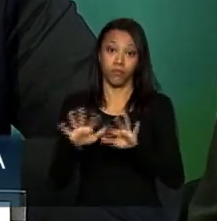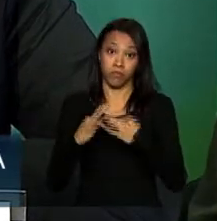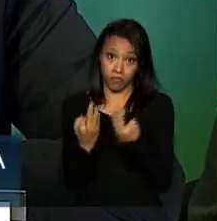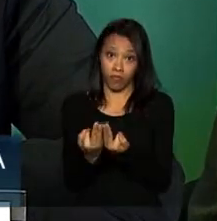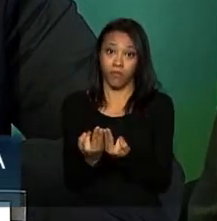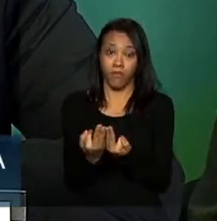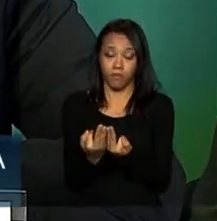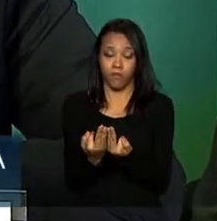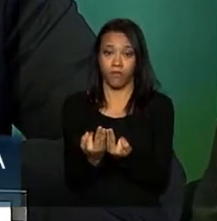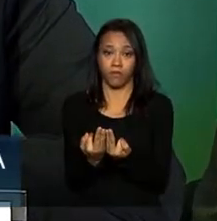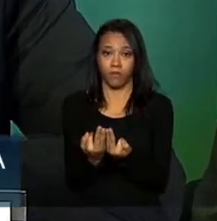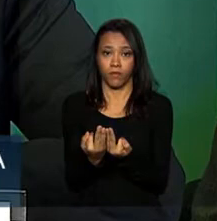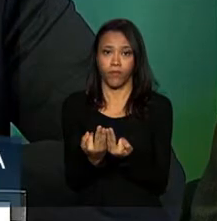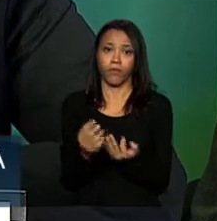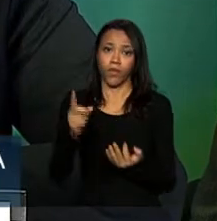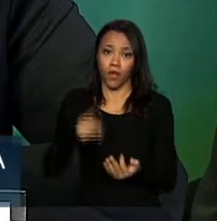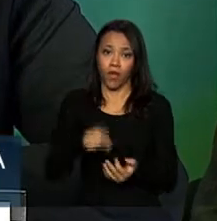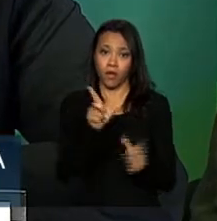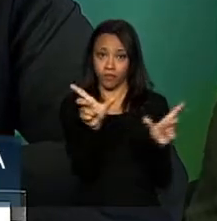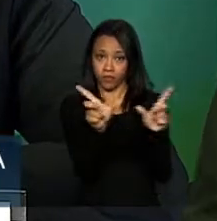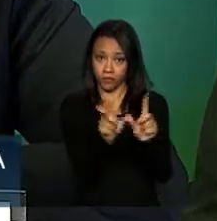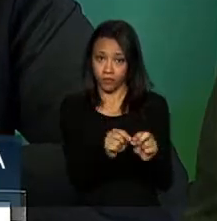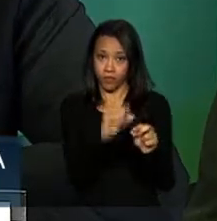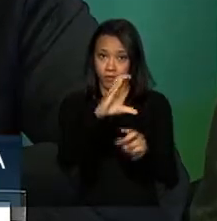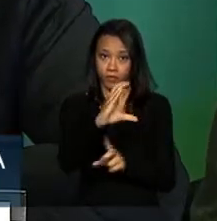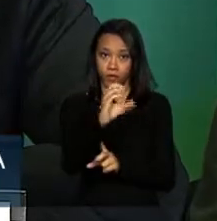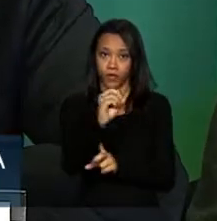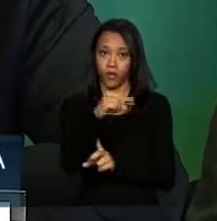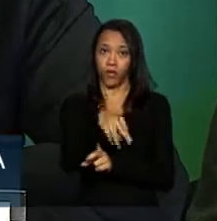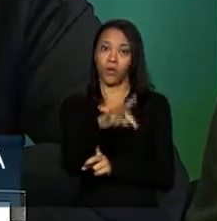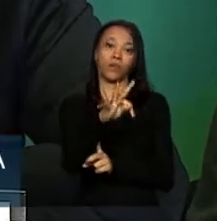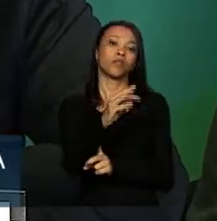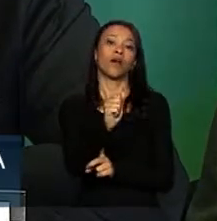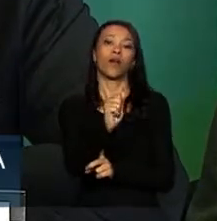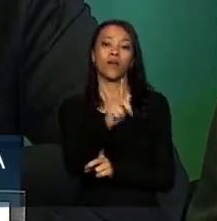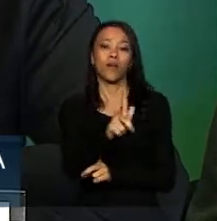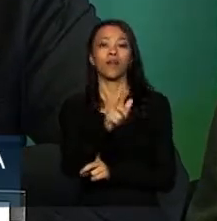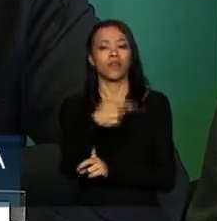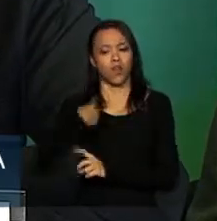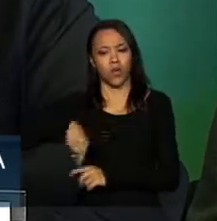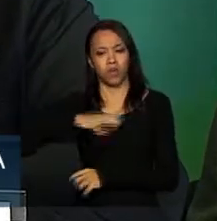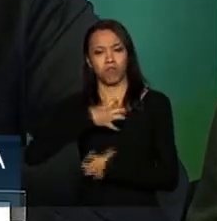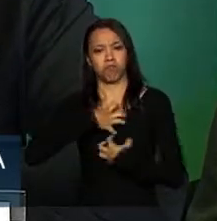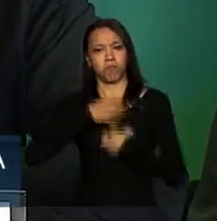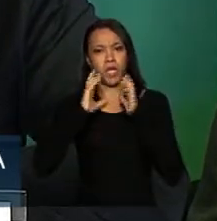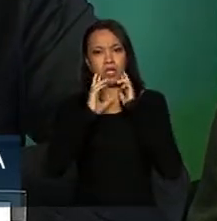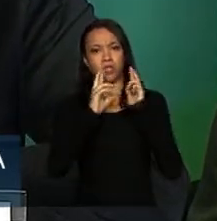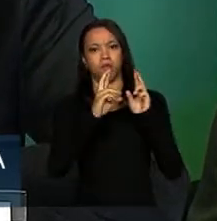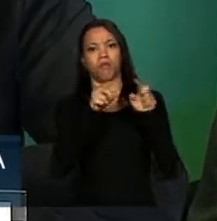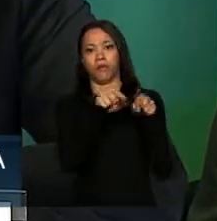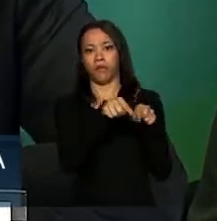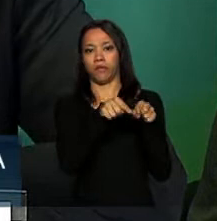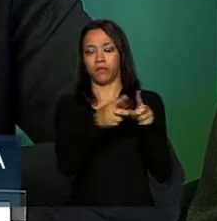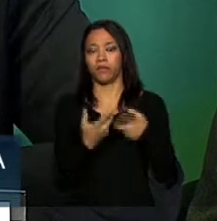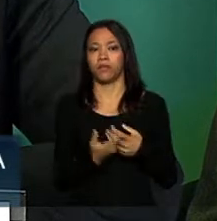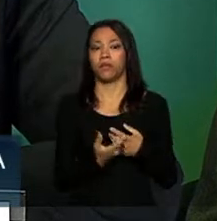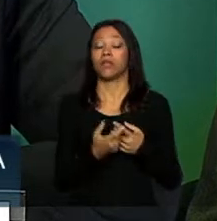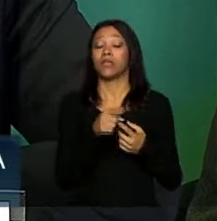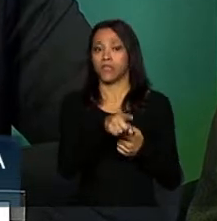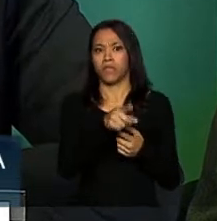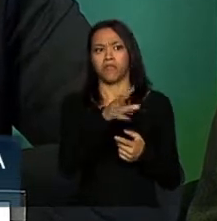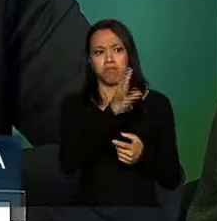familiares, é uma entidade que merece todo o nosso respeito. A presidência recebeu, inclusive, com um grande número